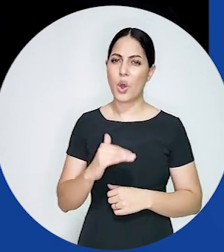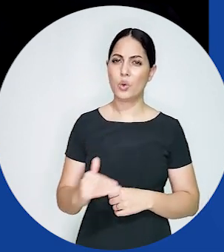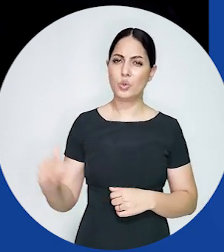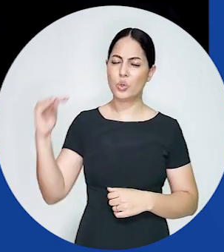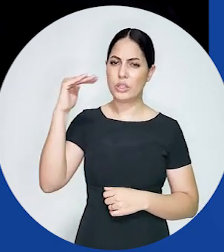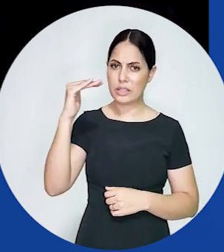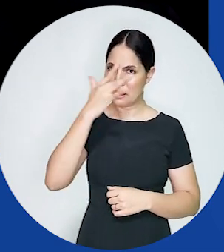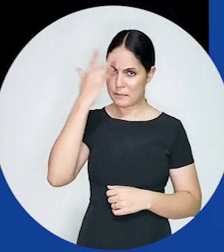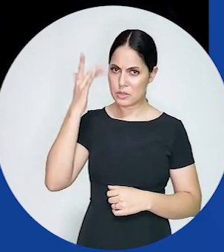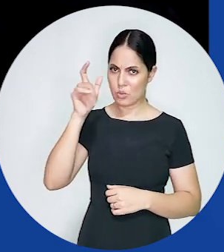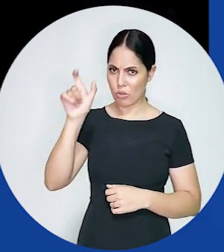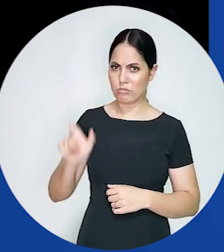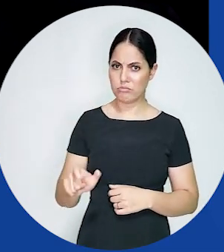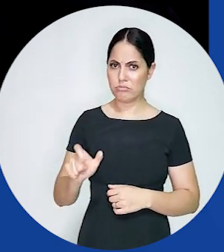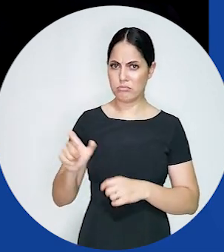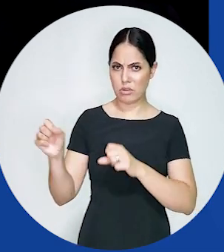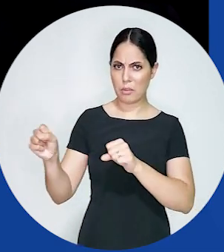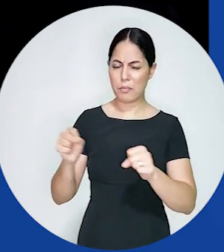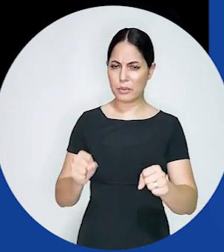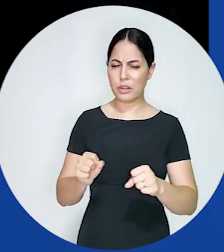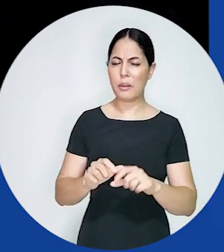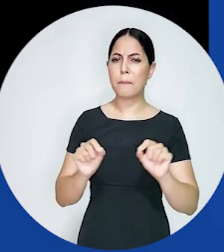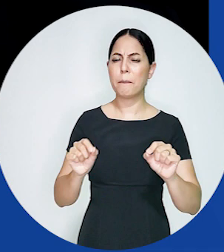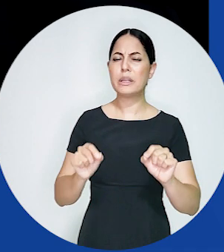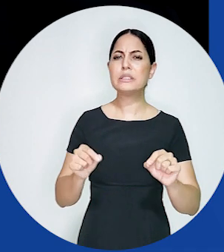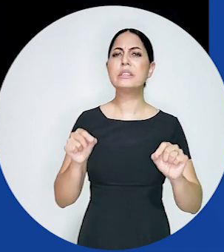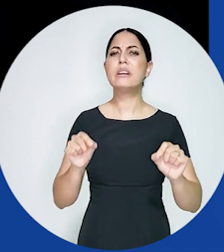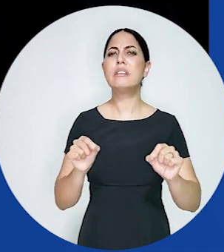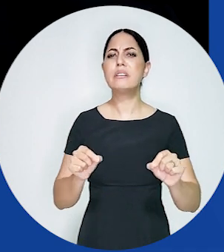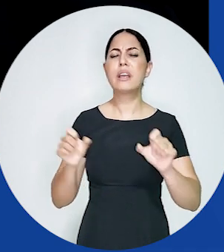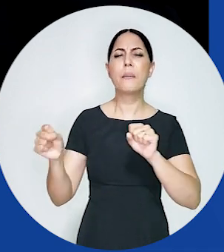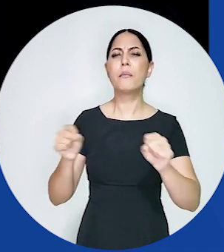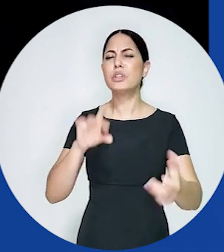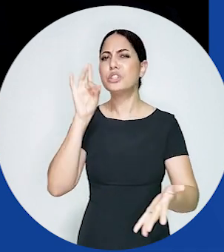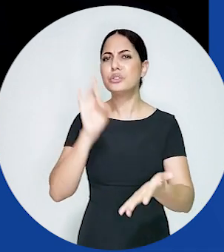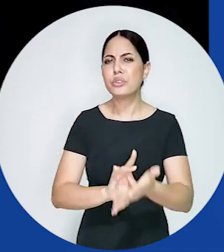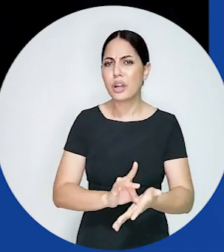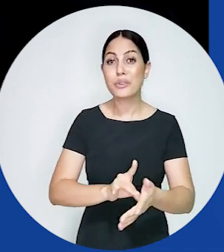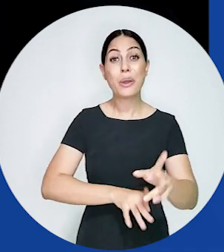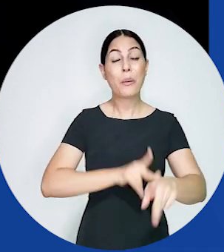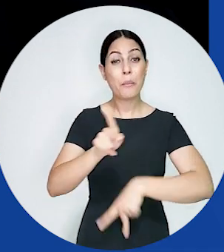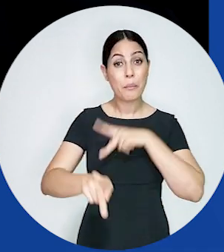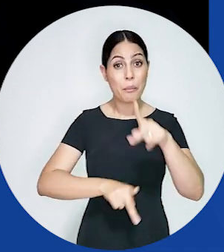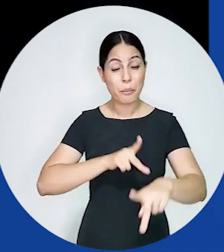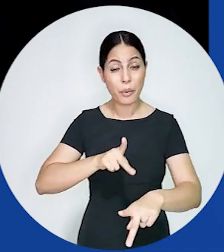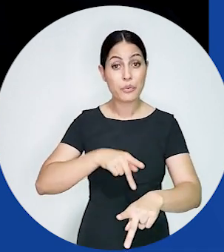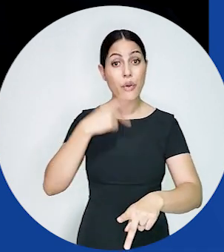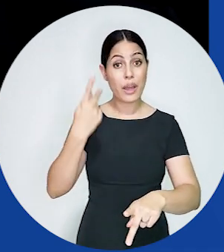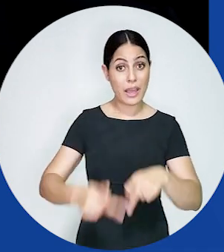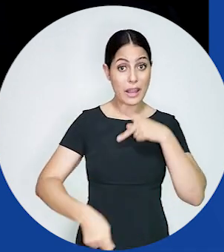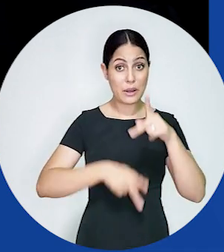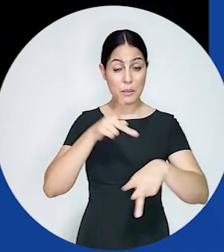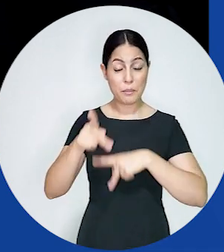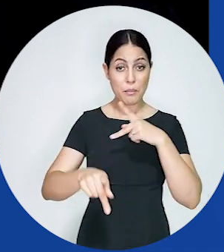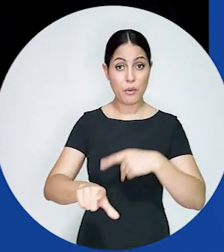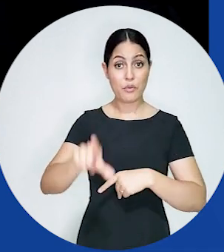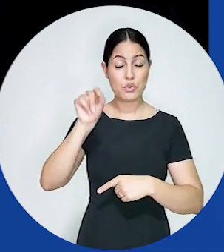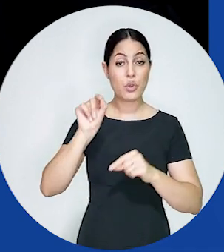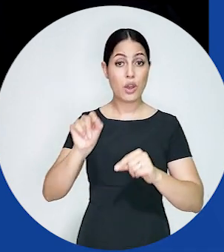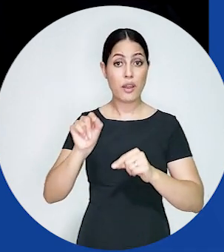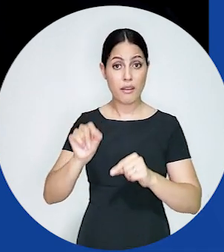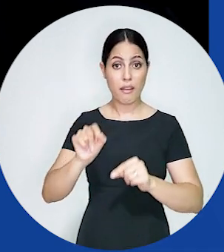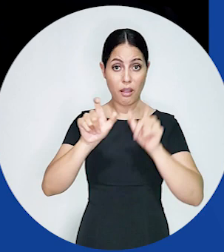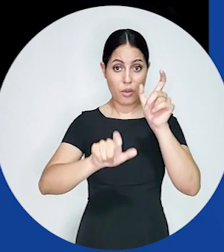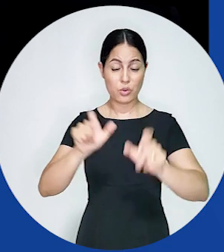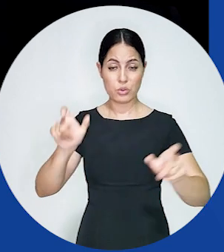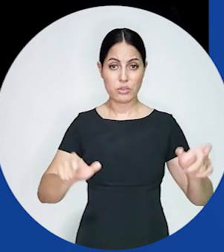só tem autoridade quem tem poder. E quando você vai à Constituição, você verifica que a única figura que tem poder é o povo. E o povo